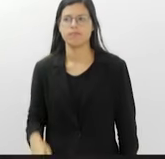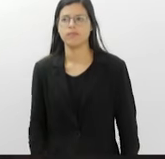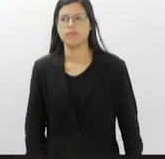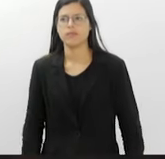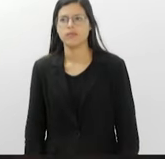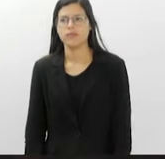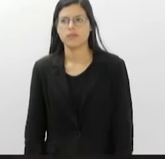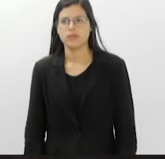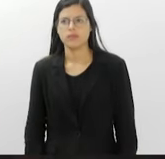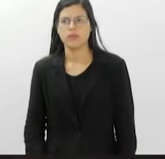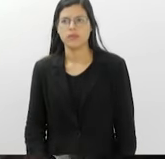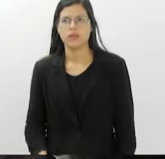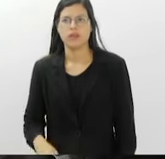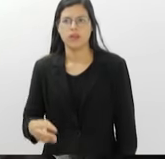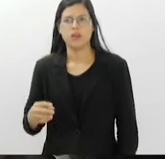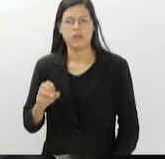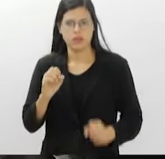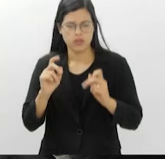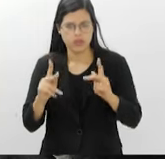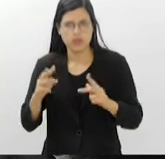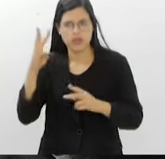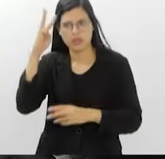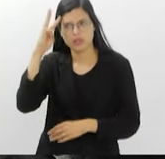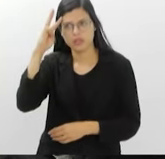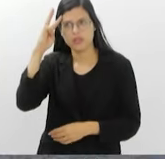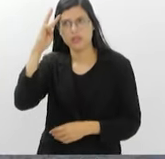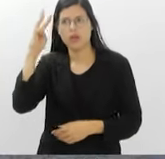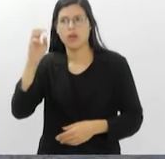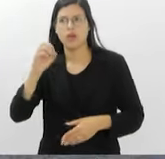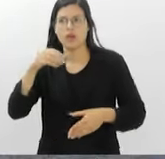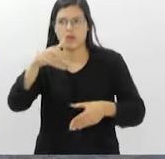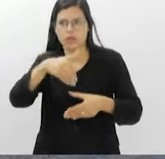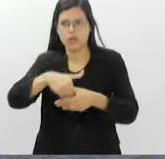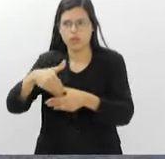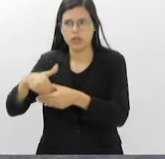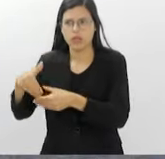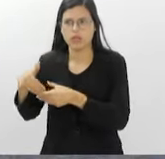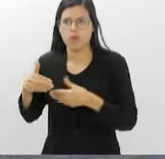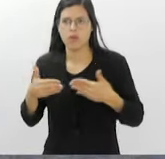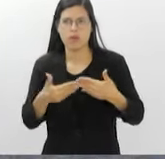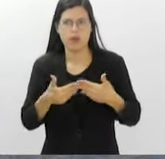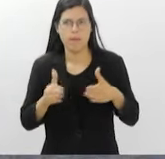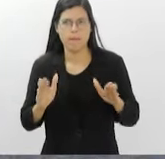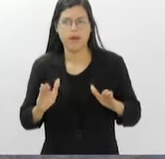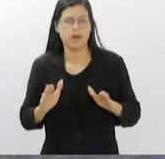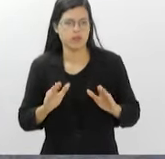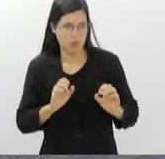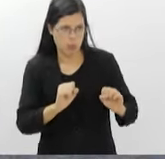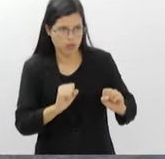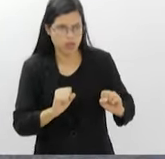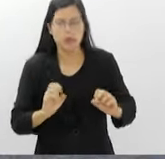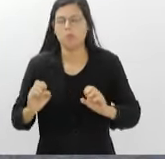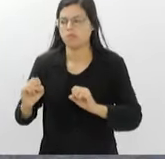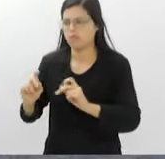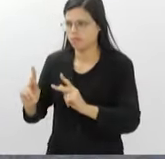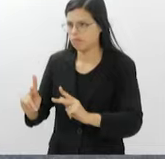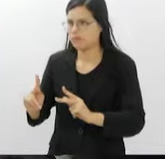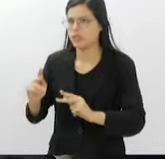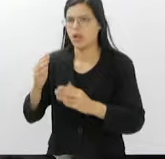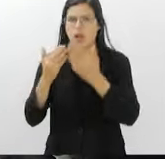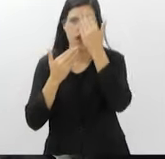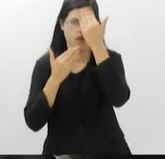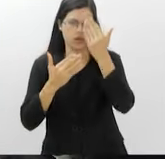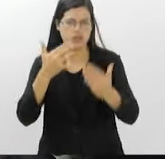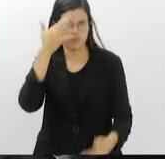terça antes, Gualberto. E aí a gente aprovados. Já desce sabendo... Tá bom, a votação está em aberto. Está em aberto. Okay. Pode ser? Pode. Agradeço a compreensão de Vossa